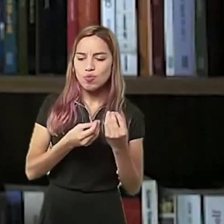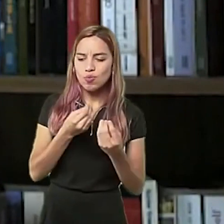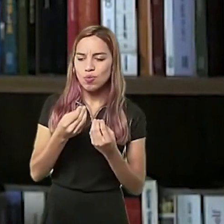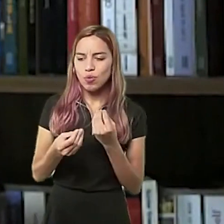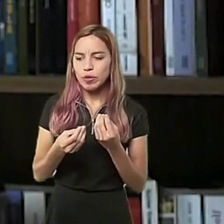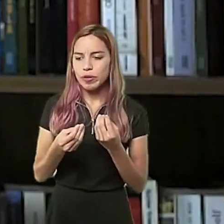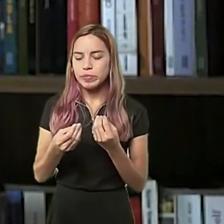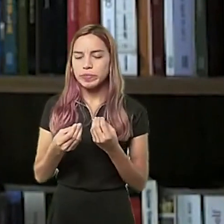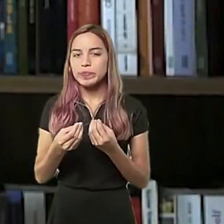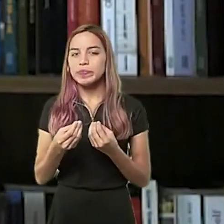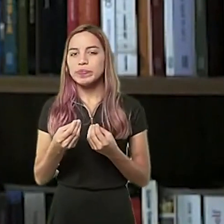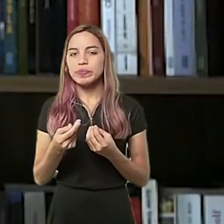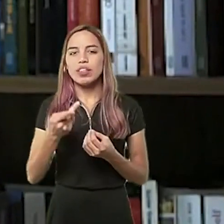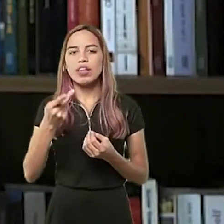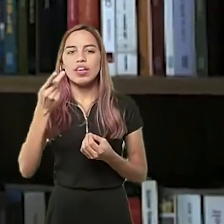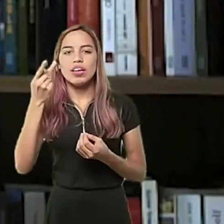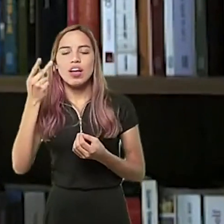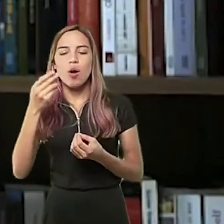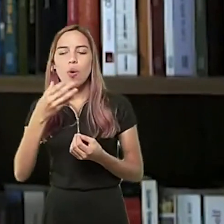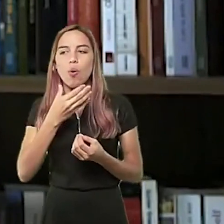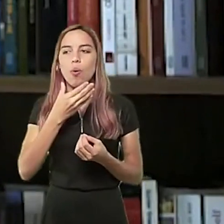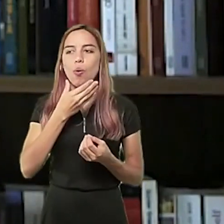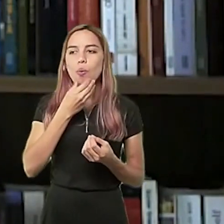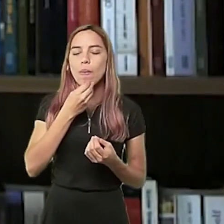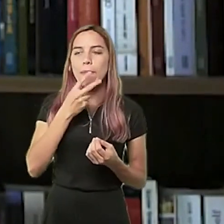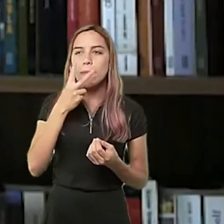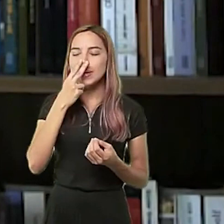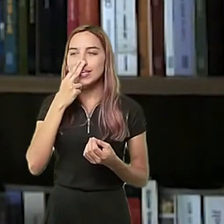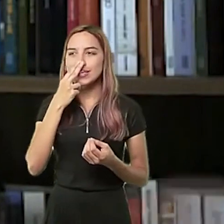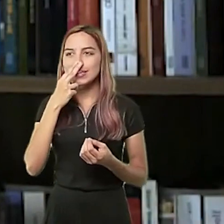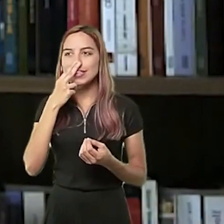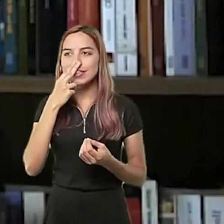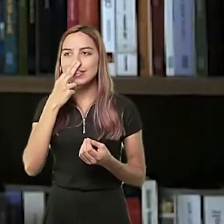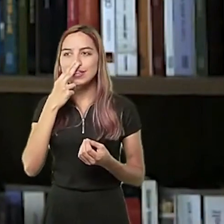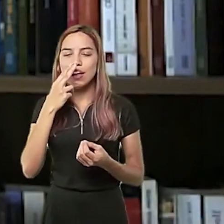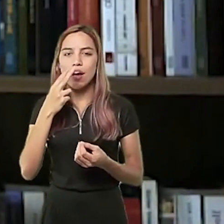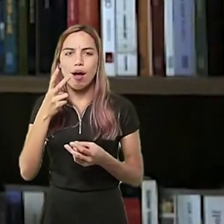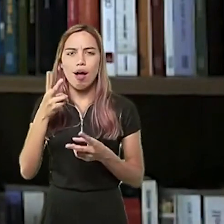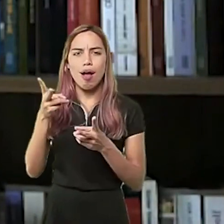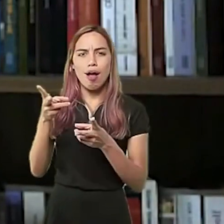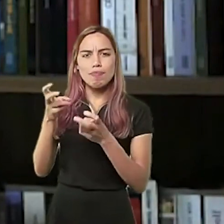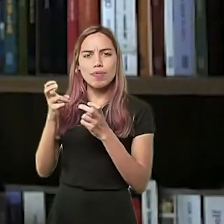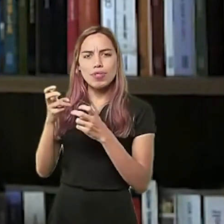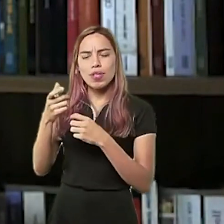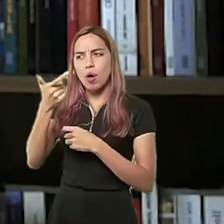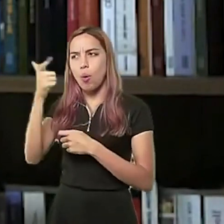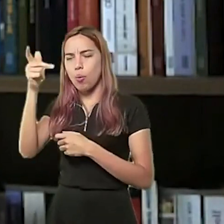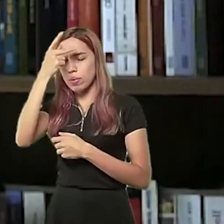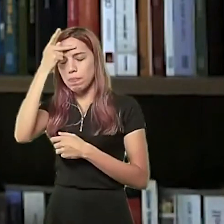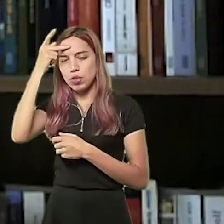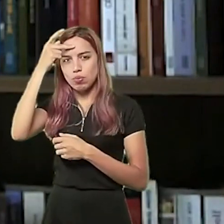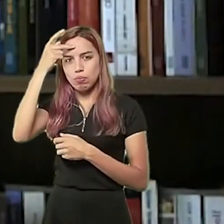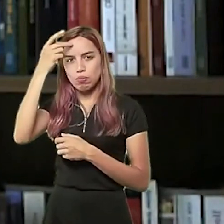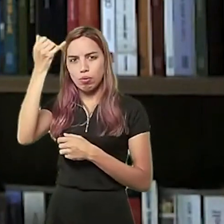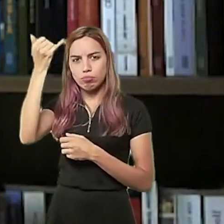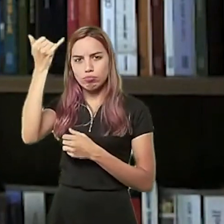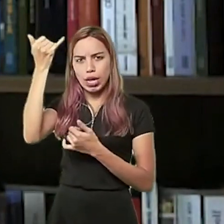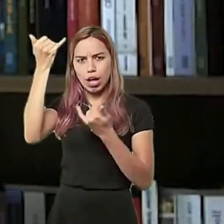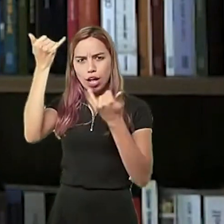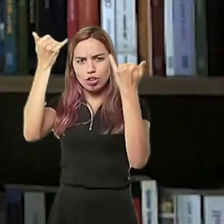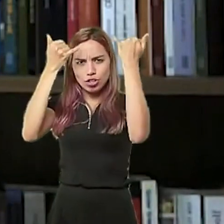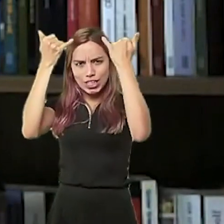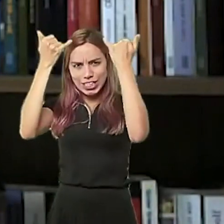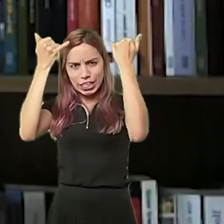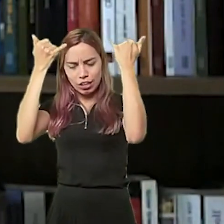história que está aqui nessa coletânea. Então foram histórias que foram chegando em momentos